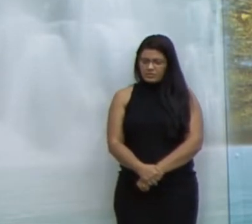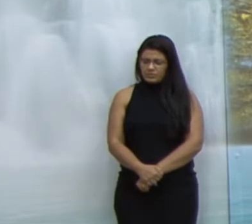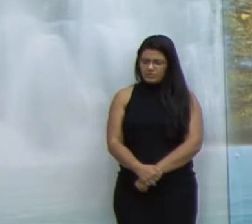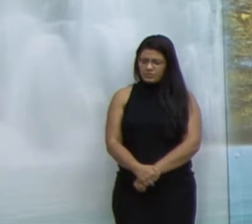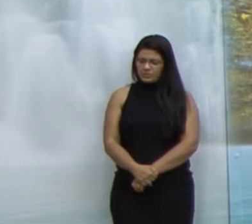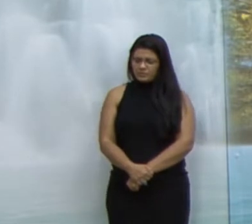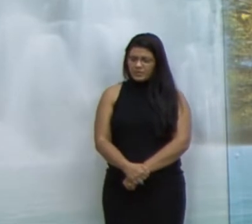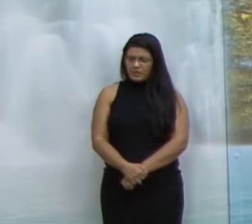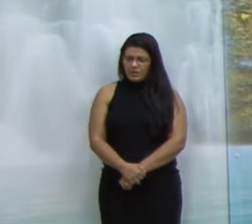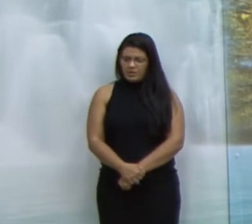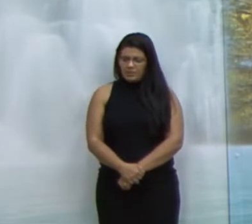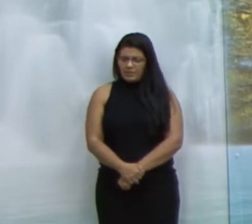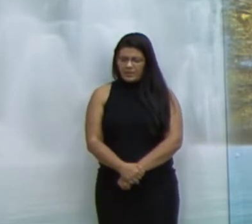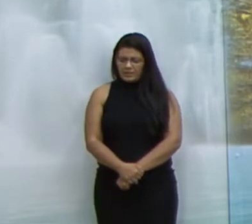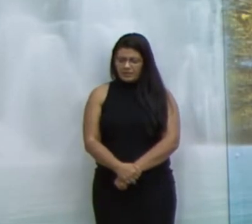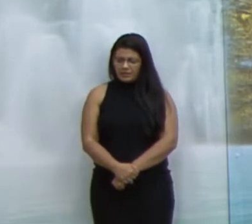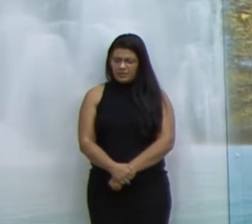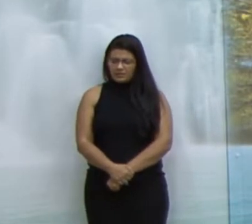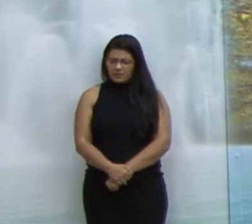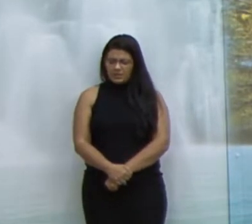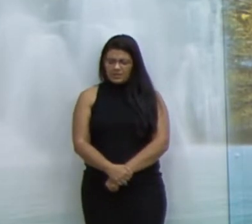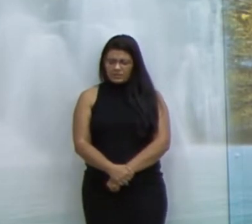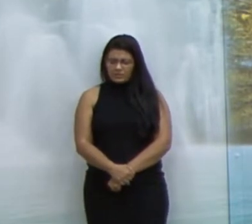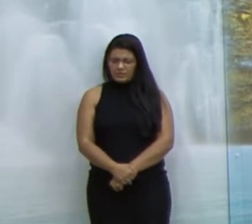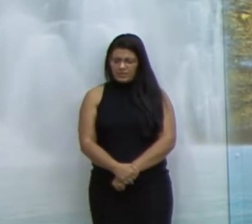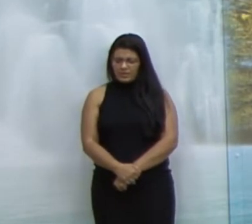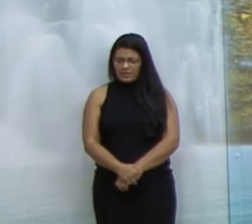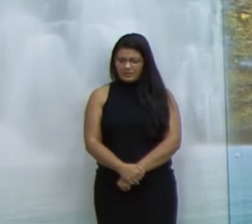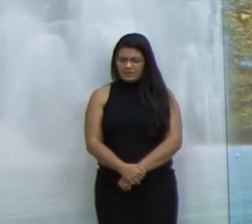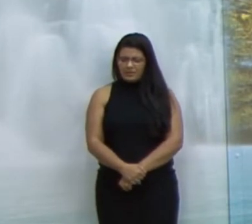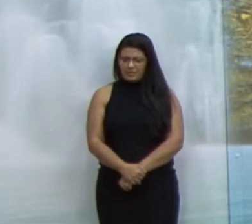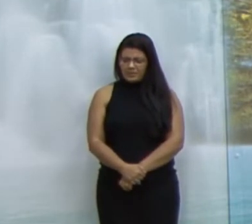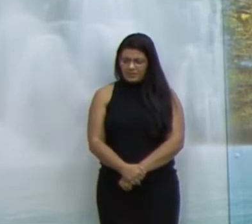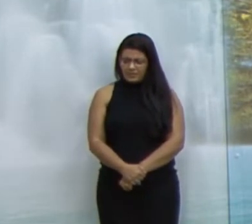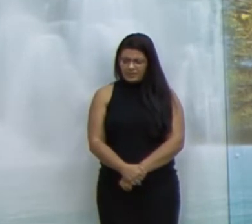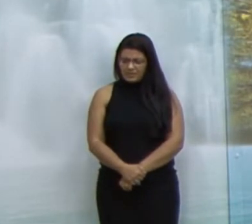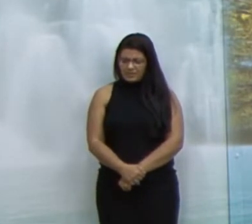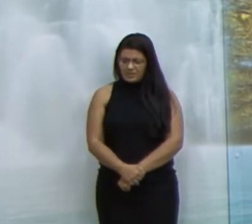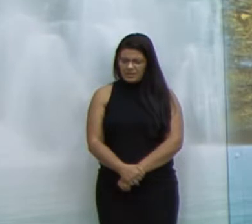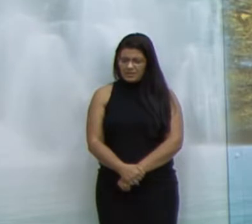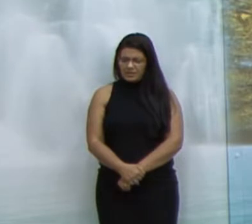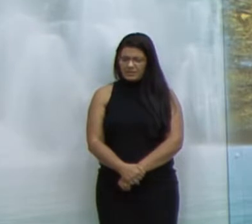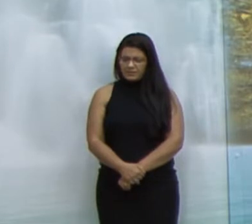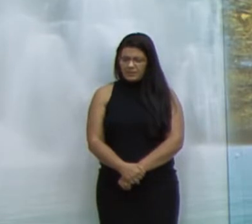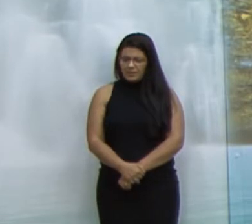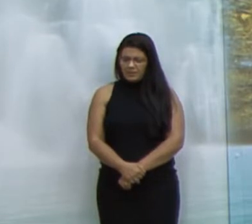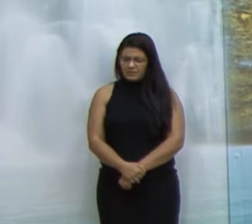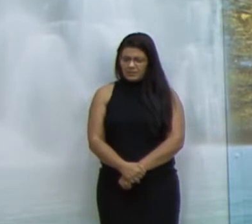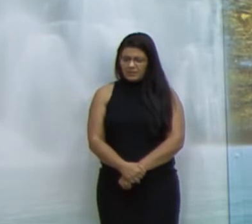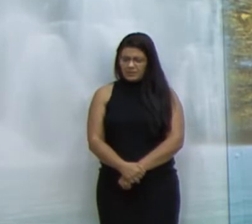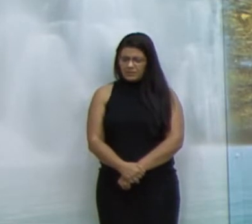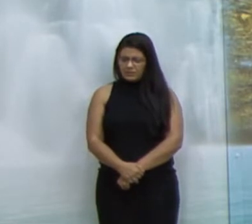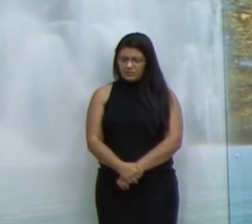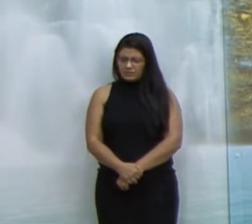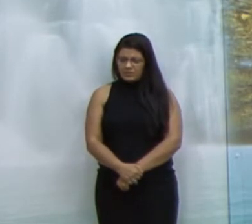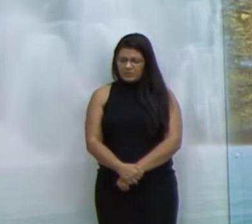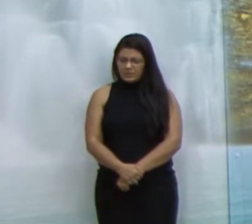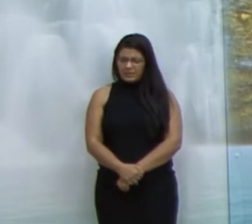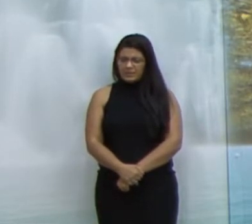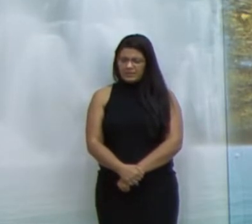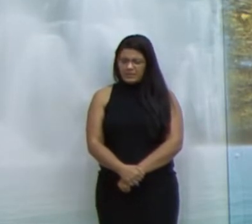confiar nele, entrega o teu caminho ao Senhor. Confia nele, tudo ele mais fará. O Deus que